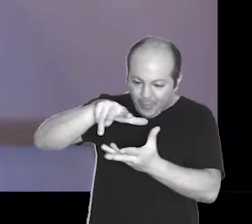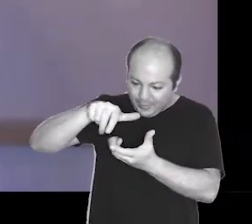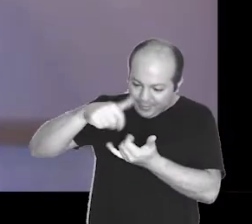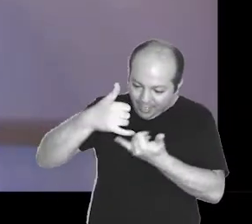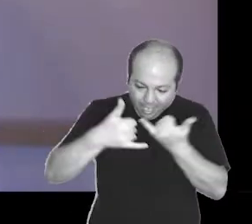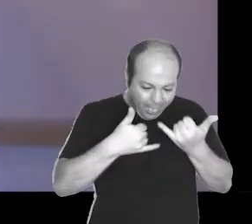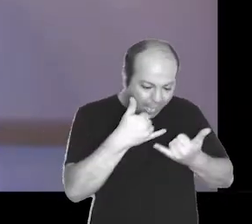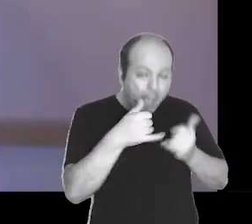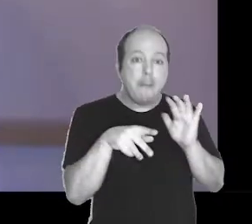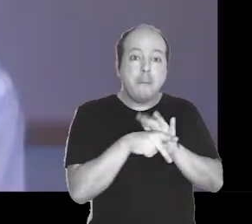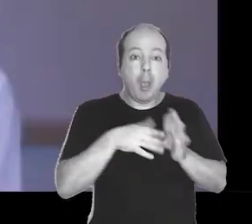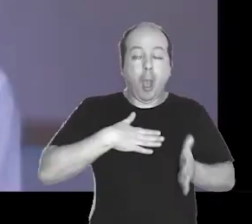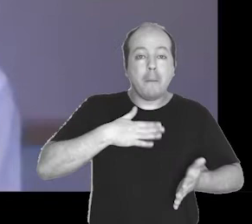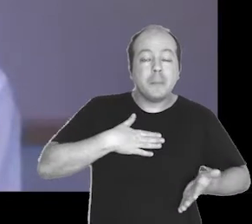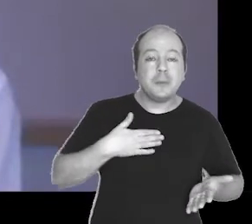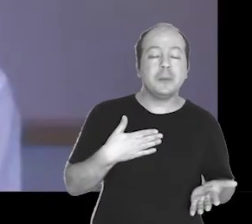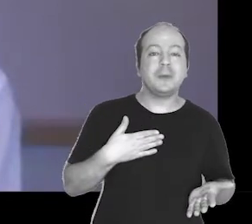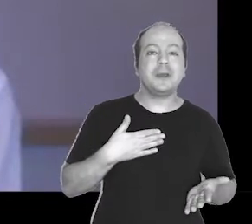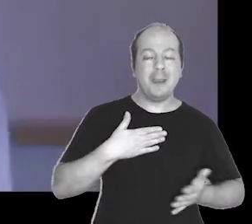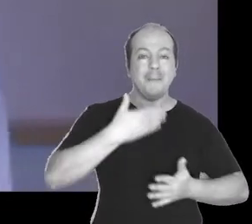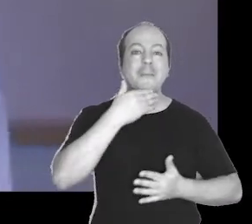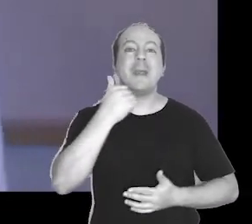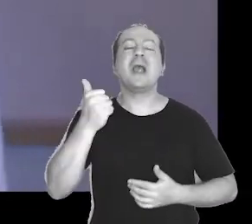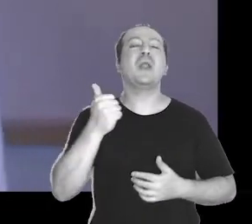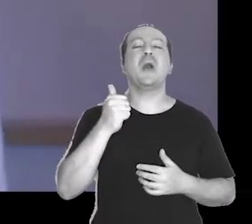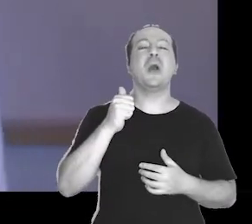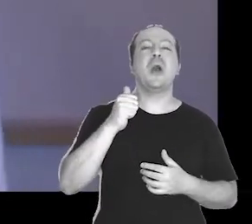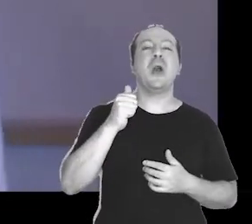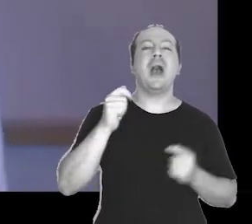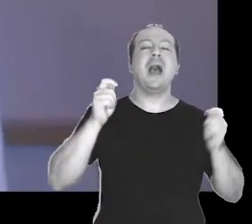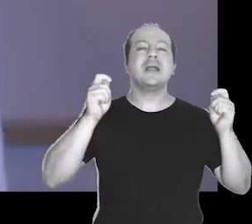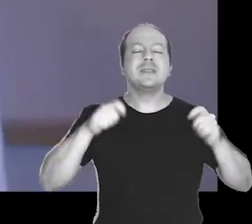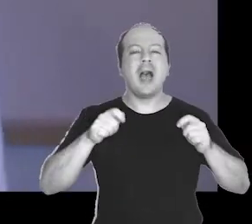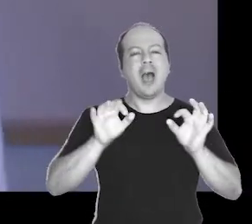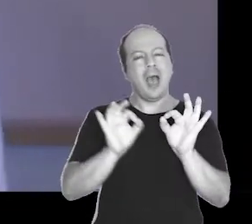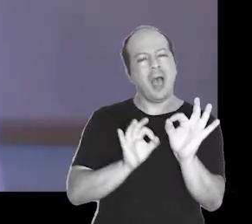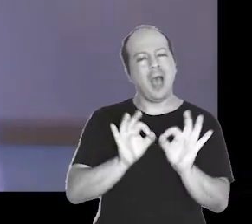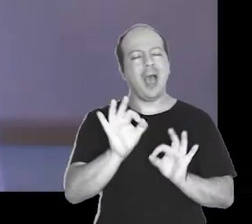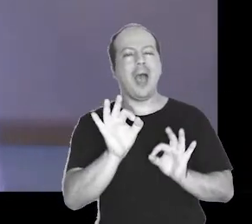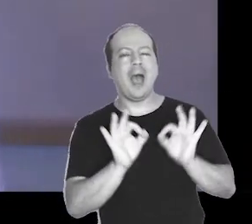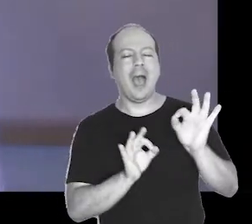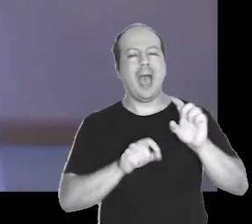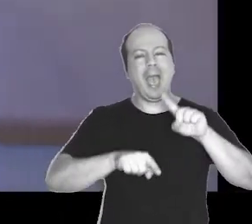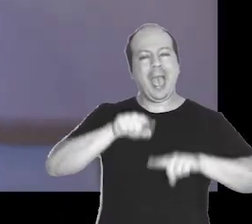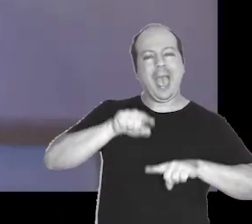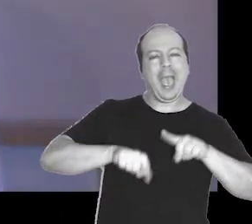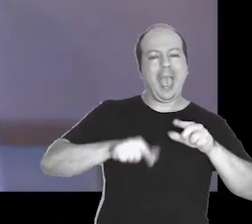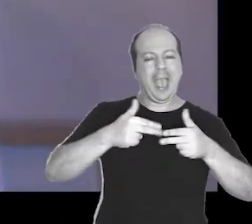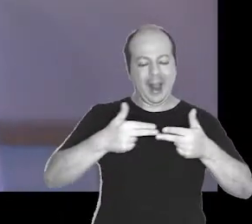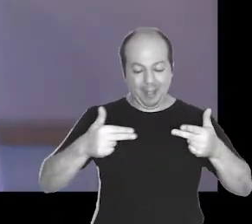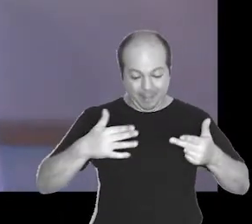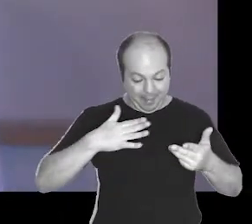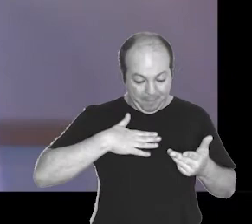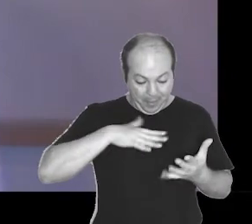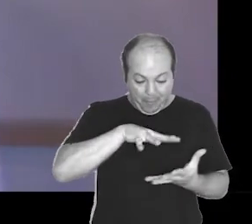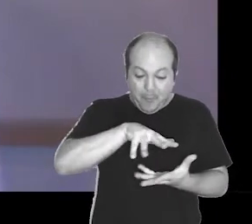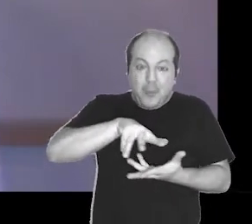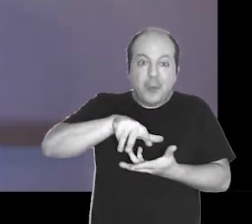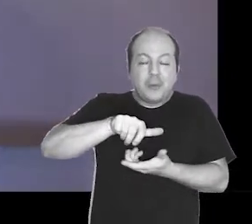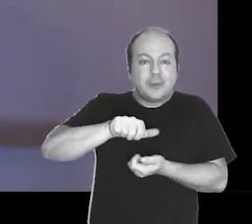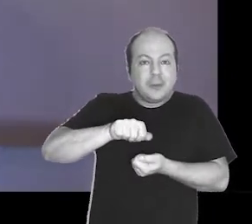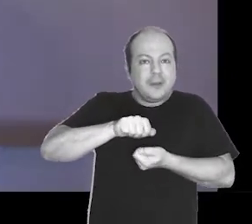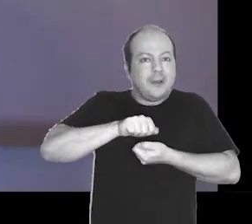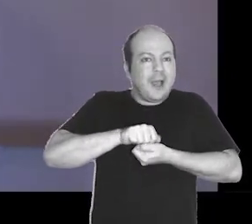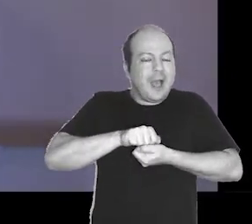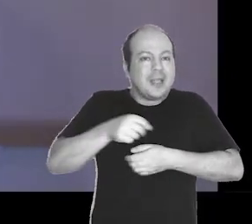próprio, ou melhor, ela reajusta os elementos do seu mundo de uma forma